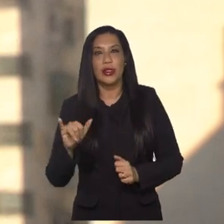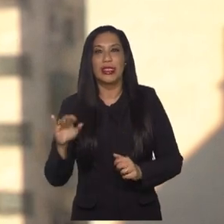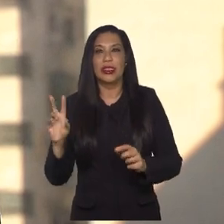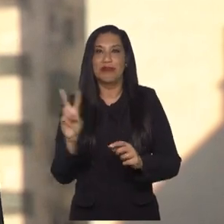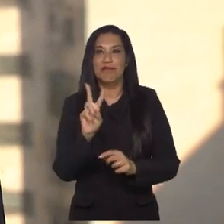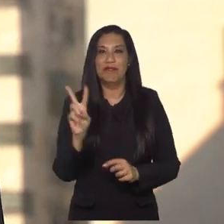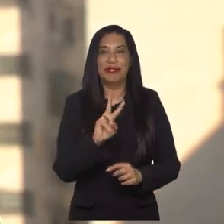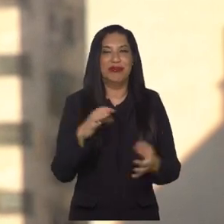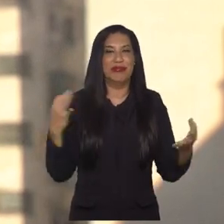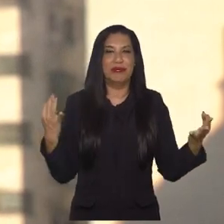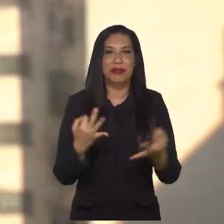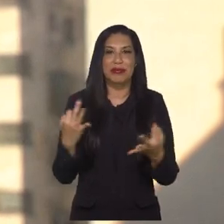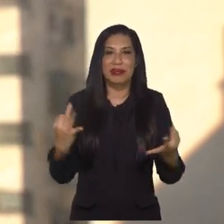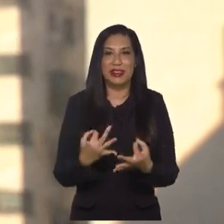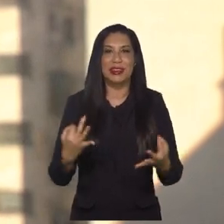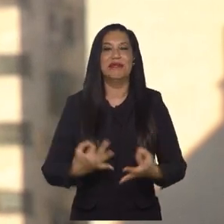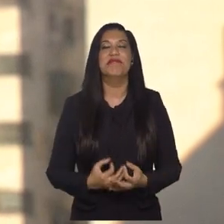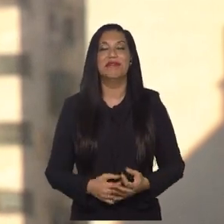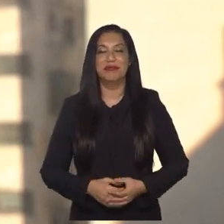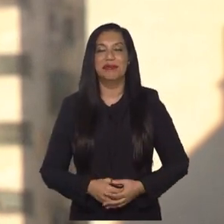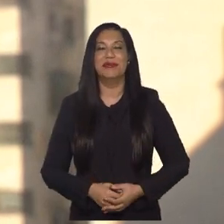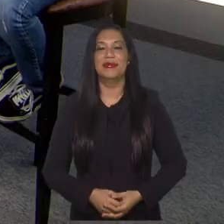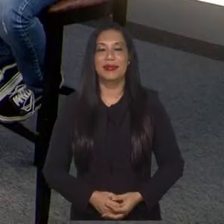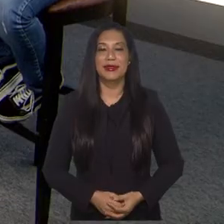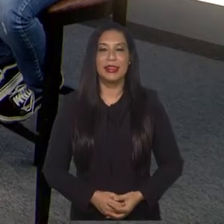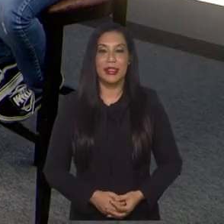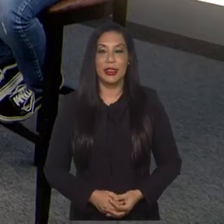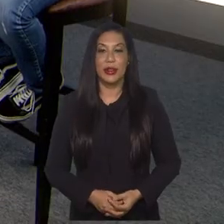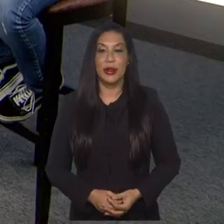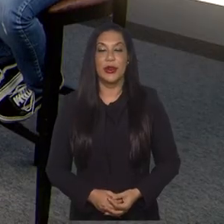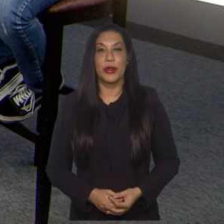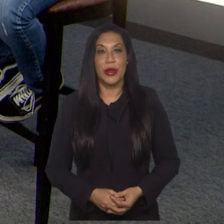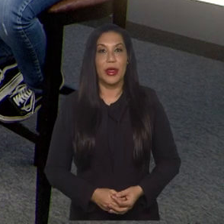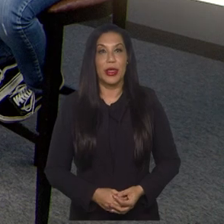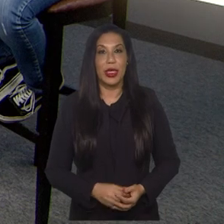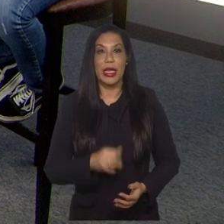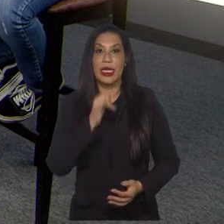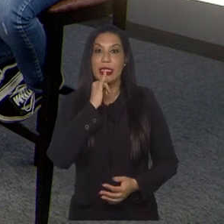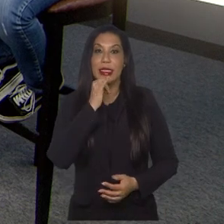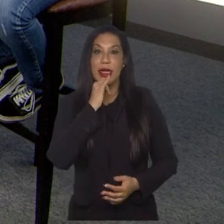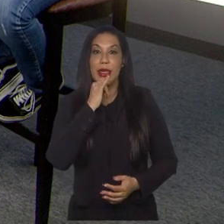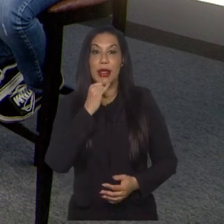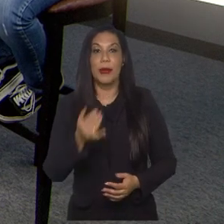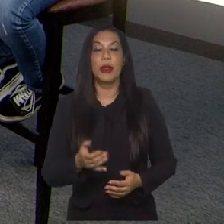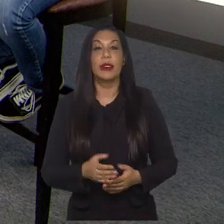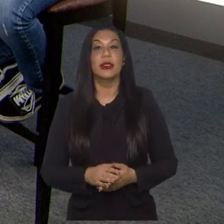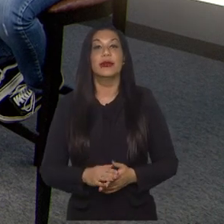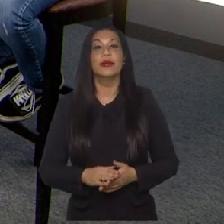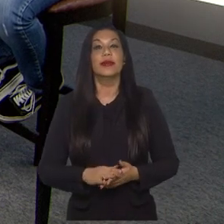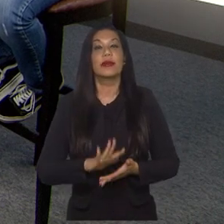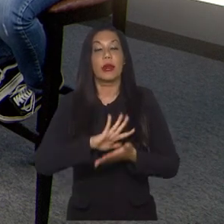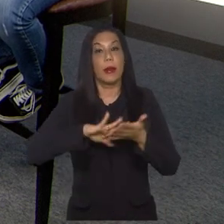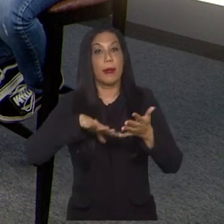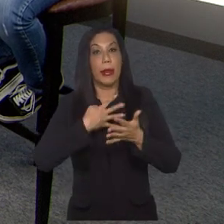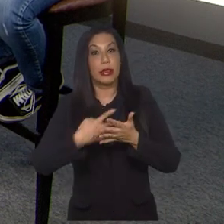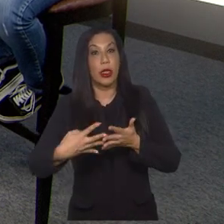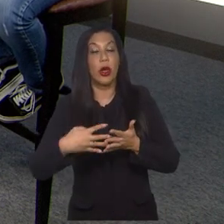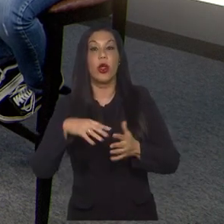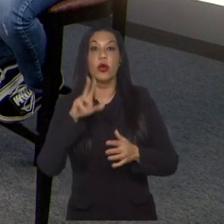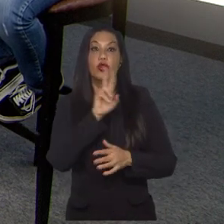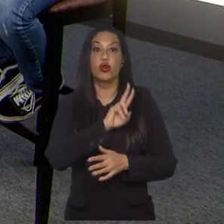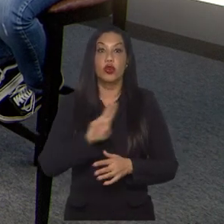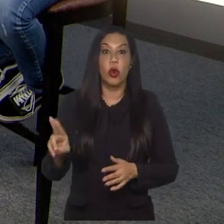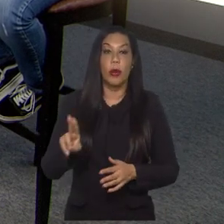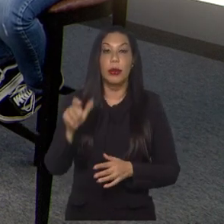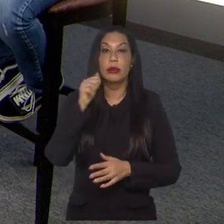ia segurar. A Inglaterra vinha... Kira Walsh também, né, gente? Vem do Barcelona, sim, grande mas... nome. Sim, é um grande nome,